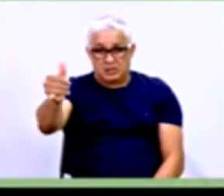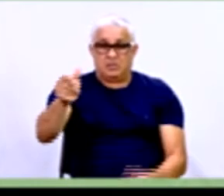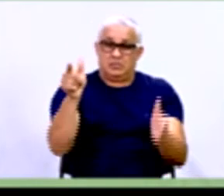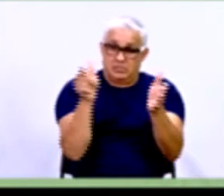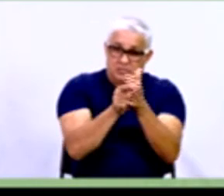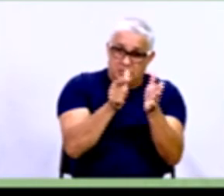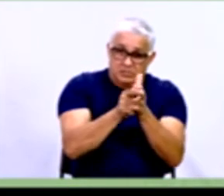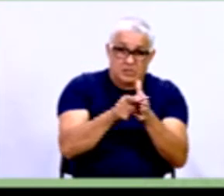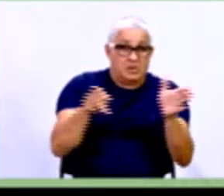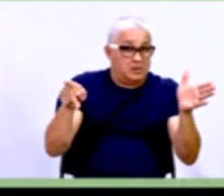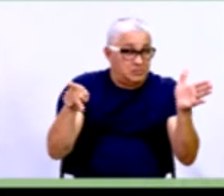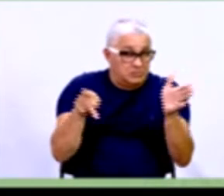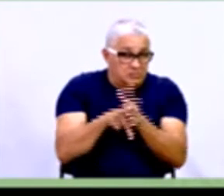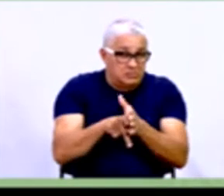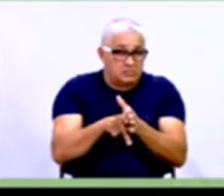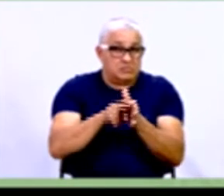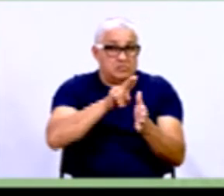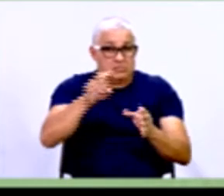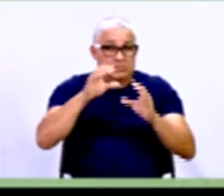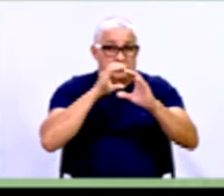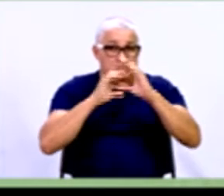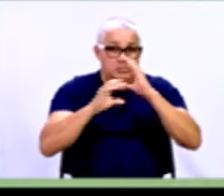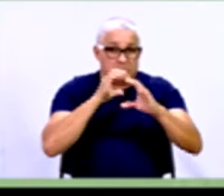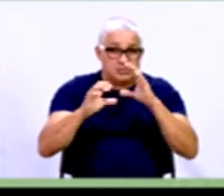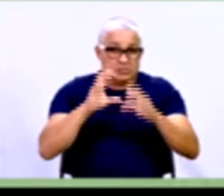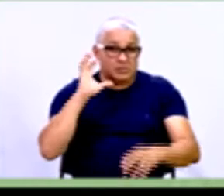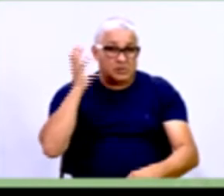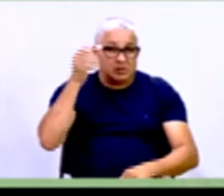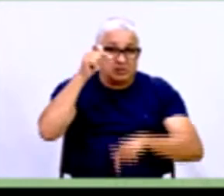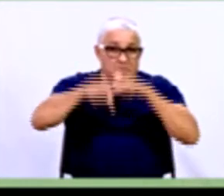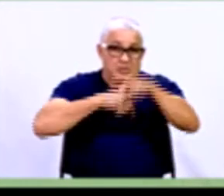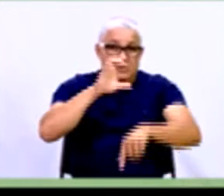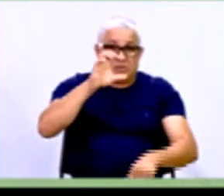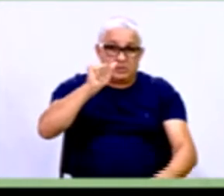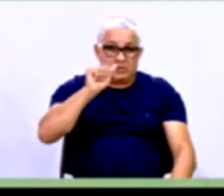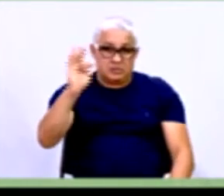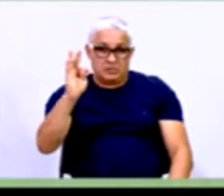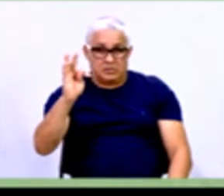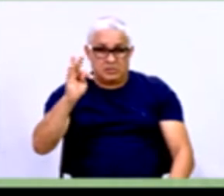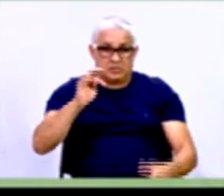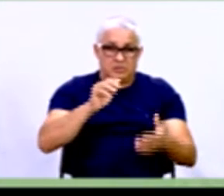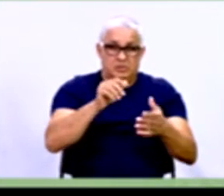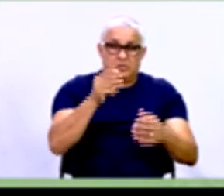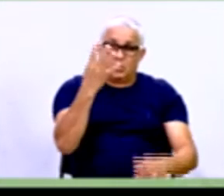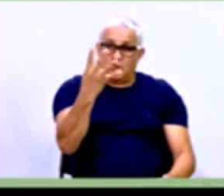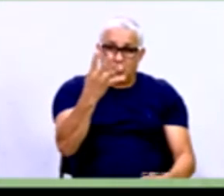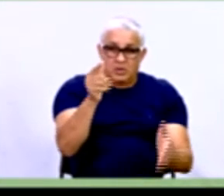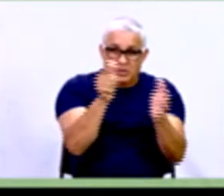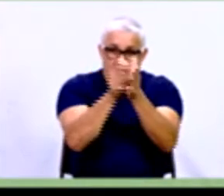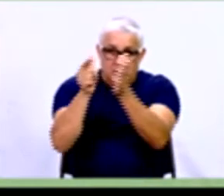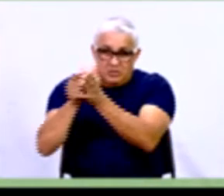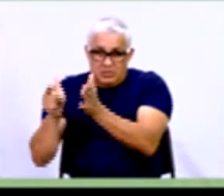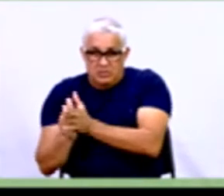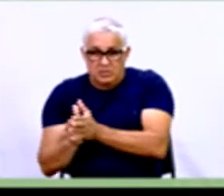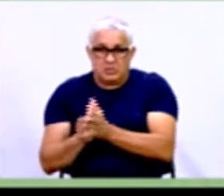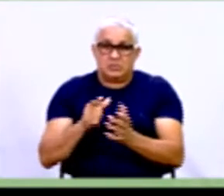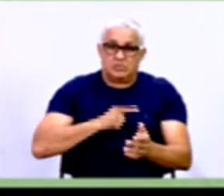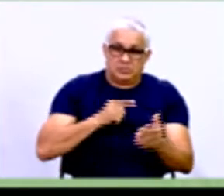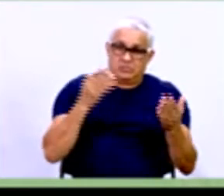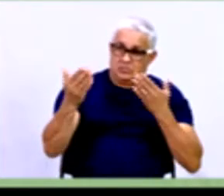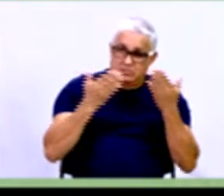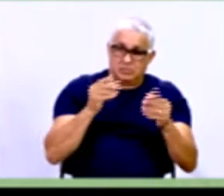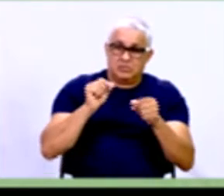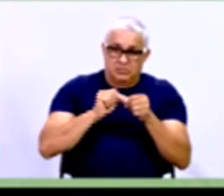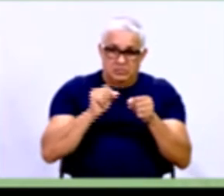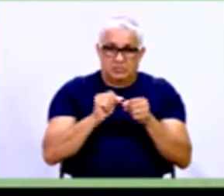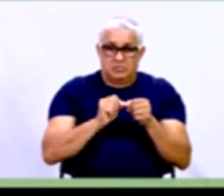formulário próprio chamado de Comunicação de Acidente de Trabalho, CAT, preenchido em 4 vias. Agora já tem uma análise que nós vamos